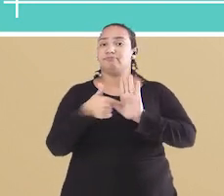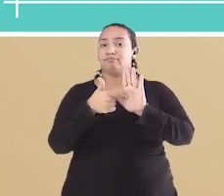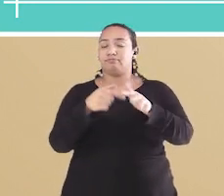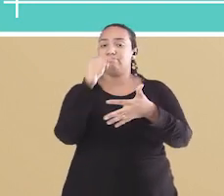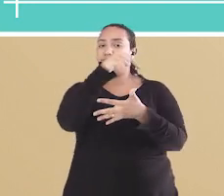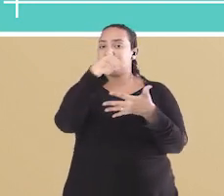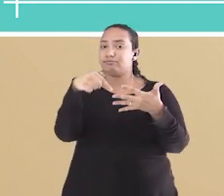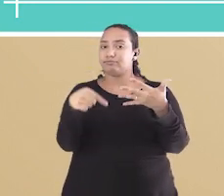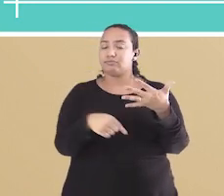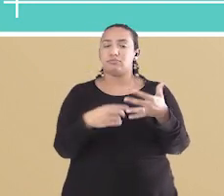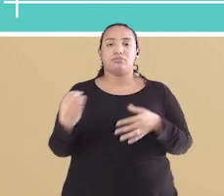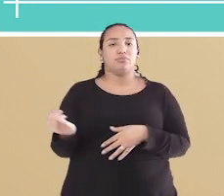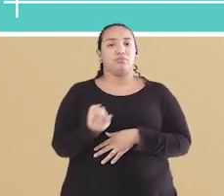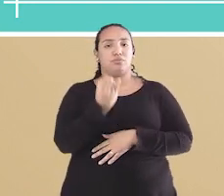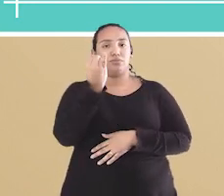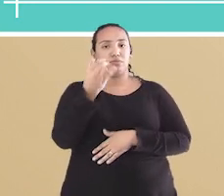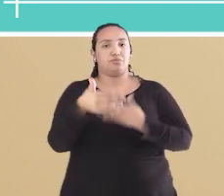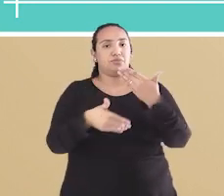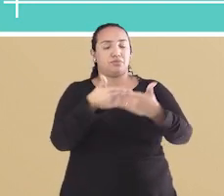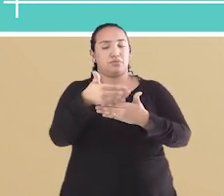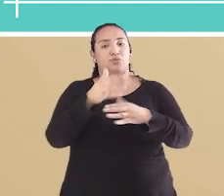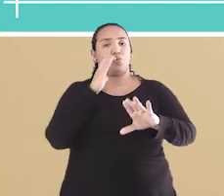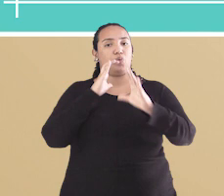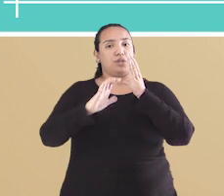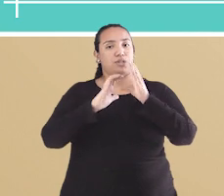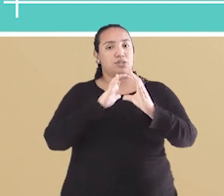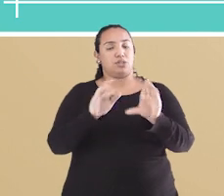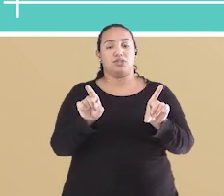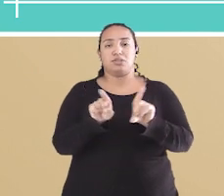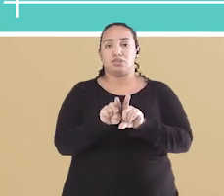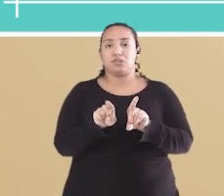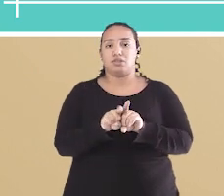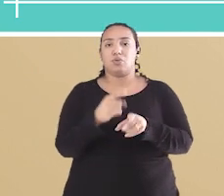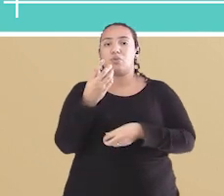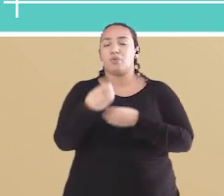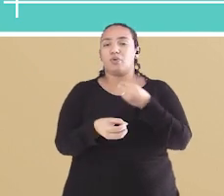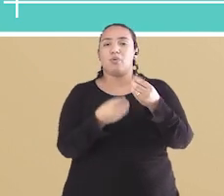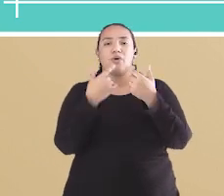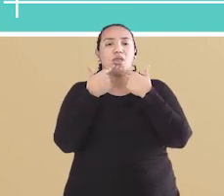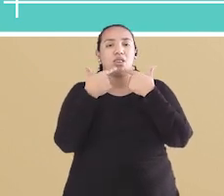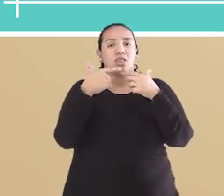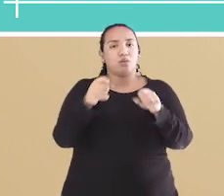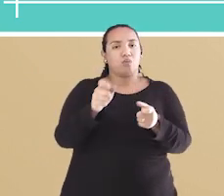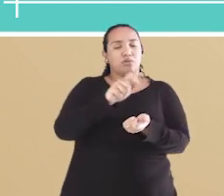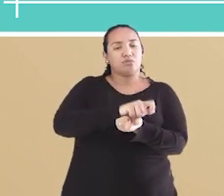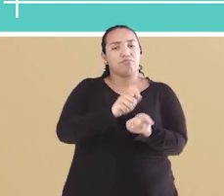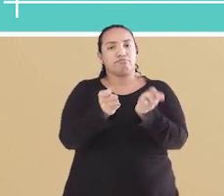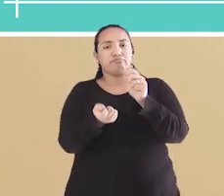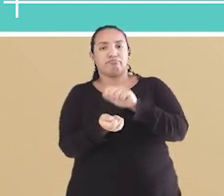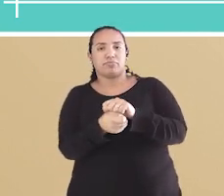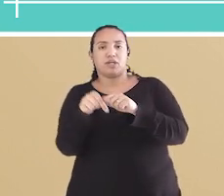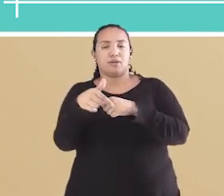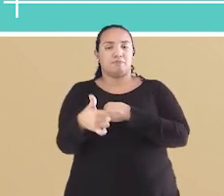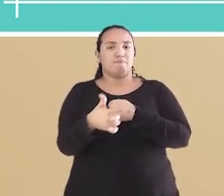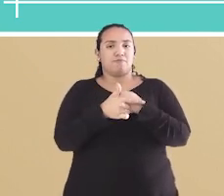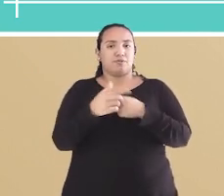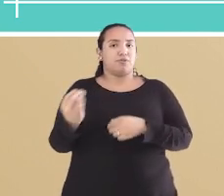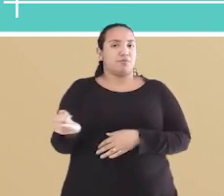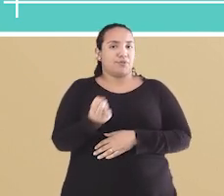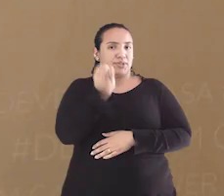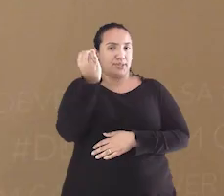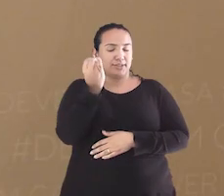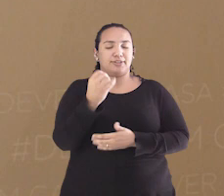elementos essenciais do processo comunicativo e como a adequação linguística possui papel fundamental nessa